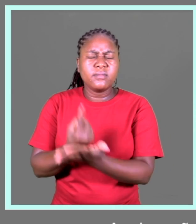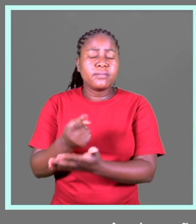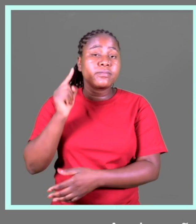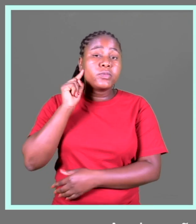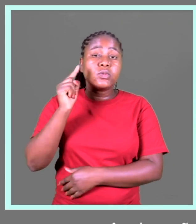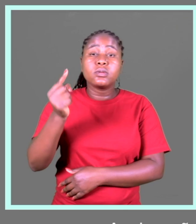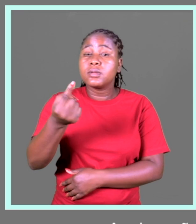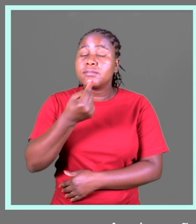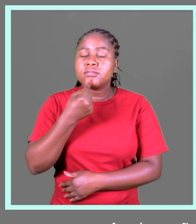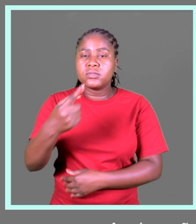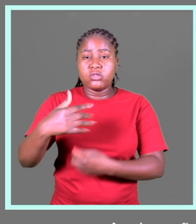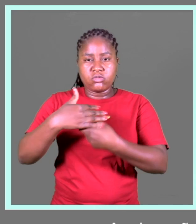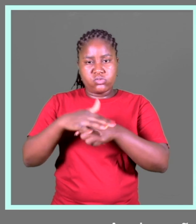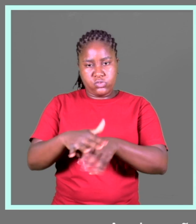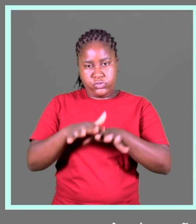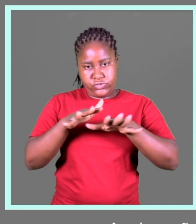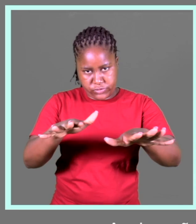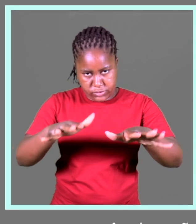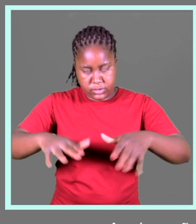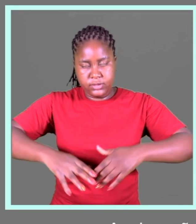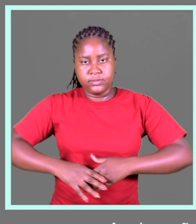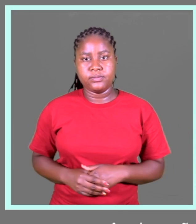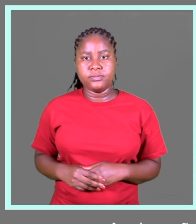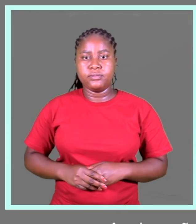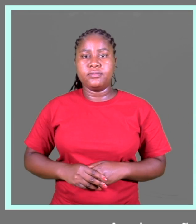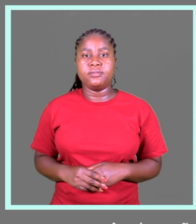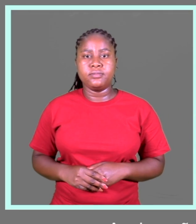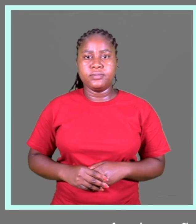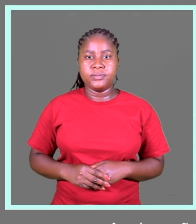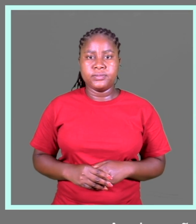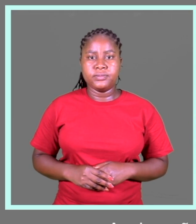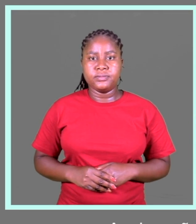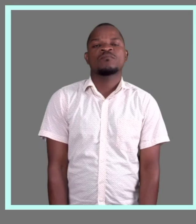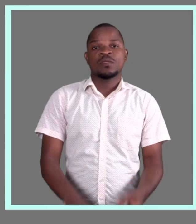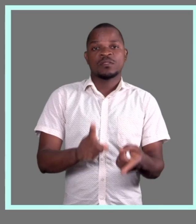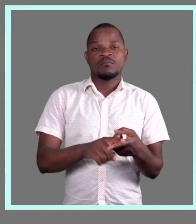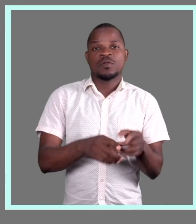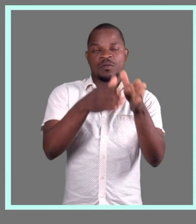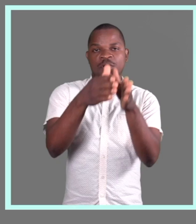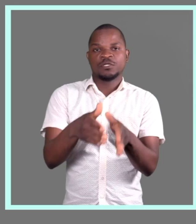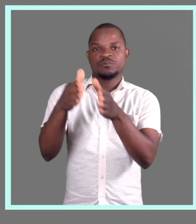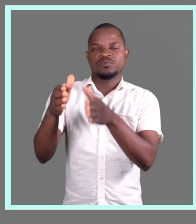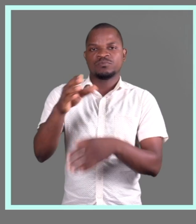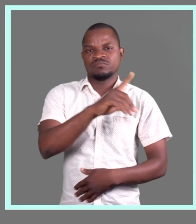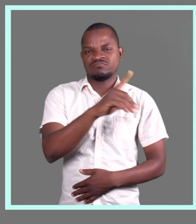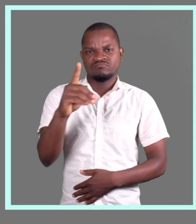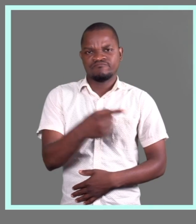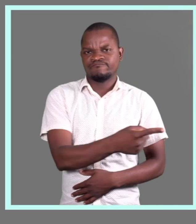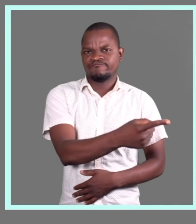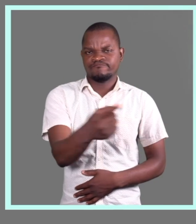saúde são áreas prioritárias na resposta à pandemia da Covid-19. Os beneficiários